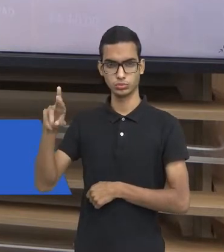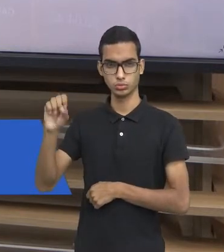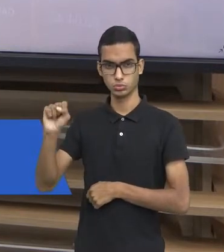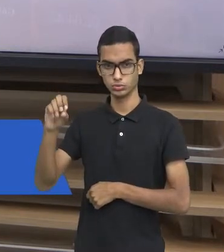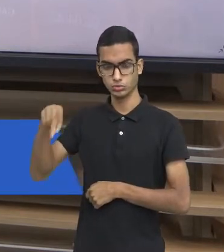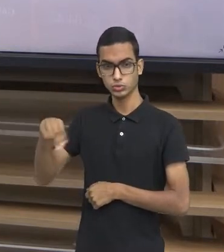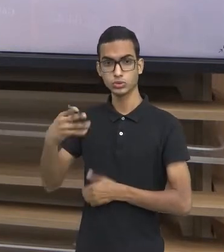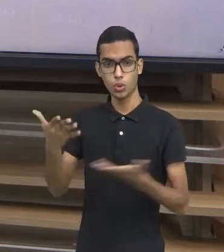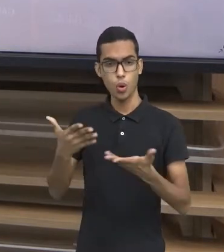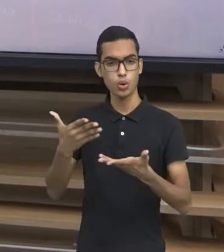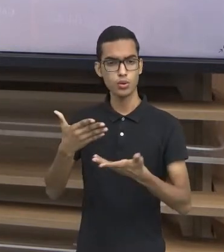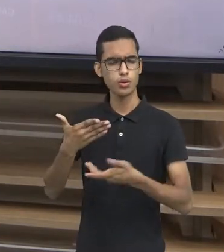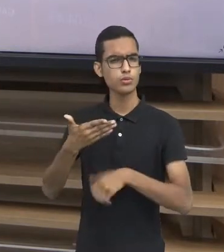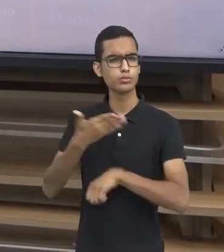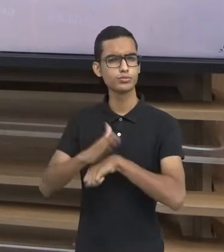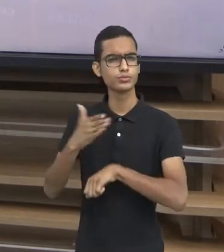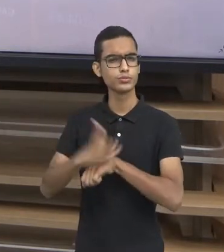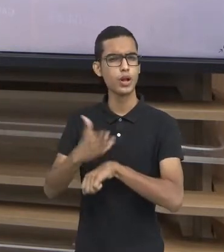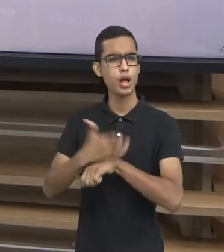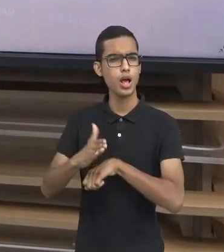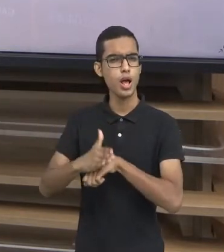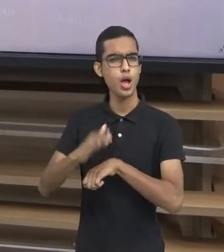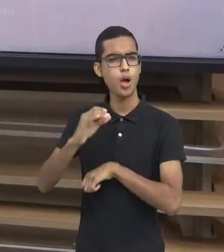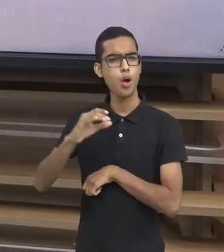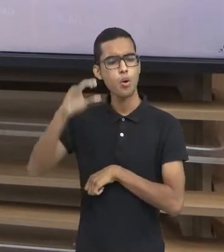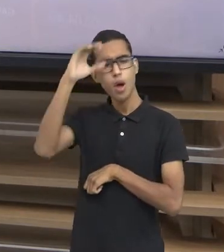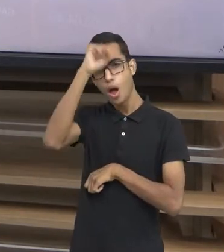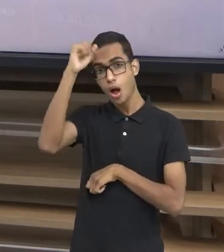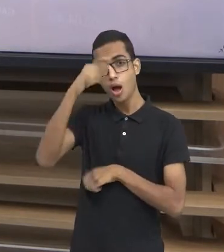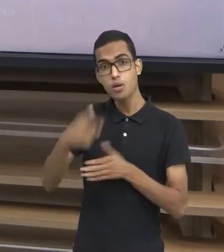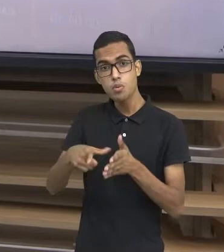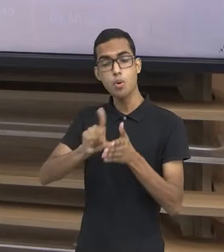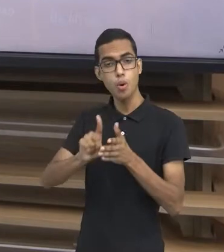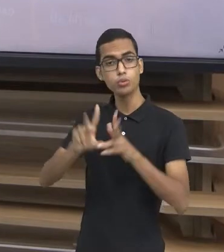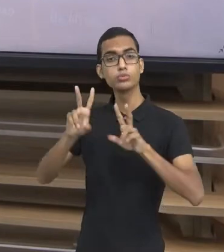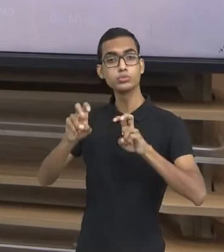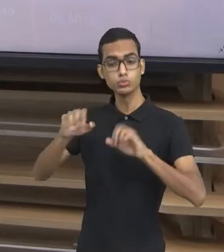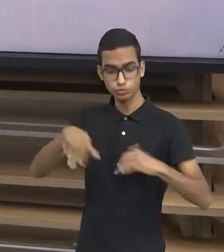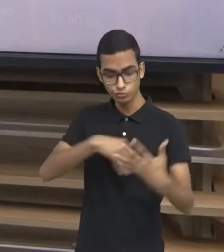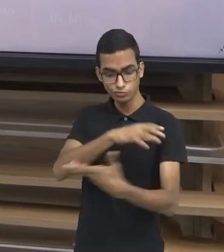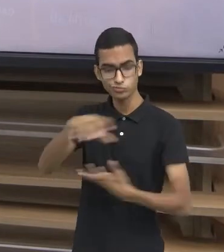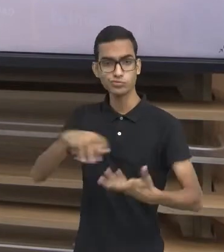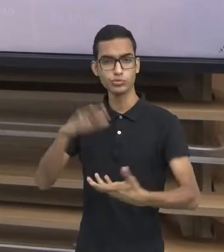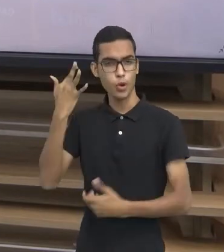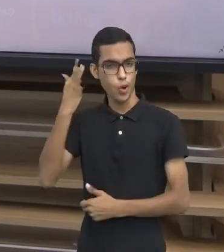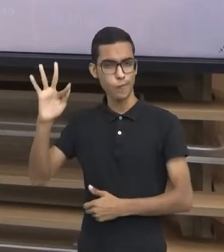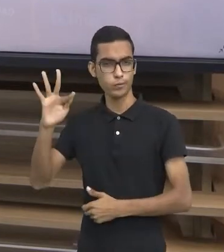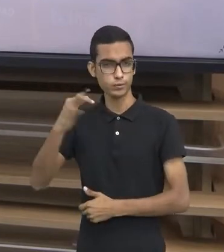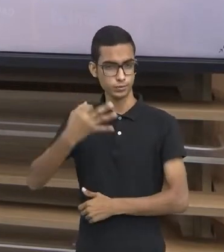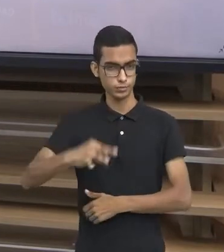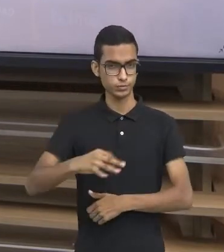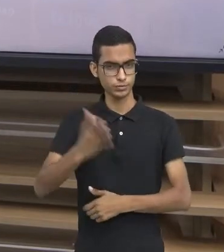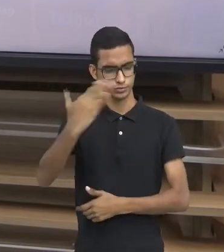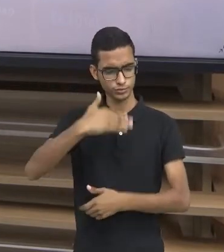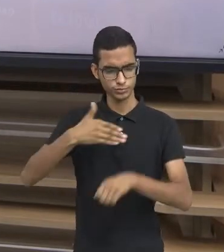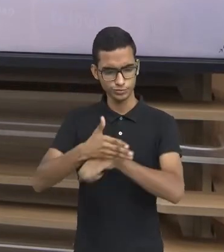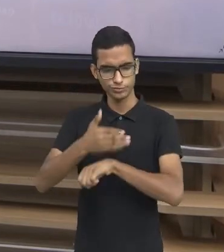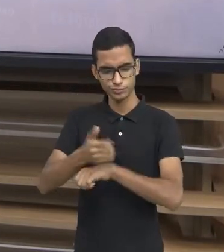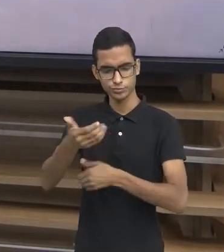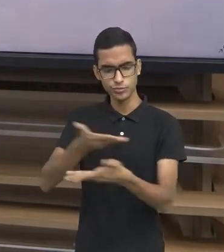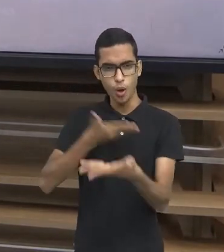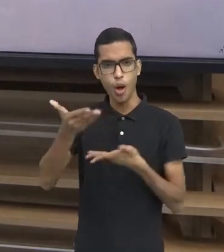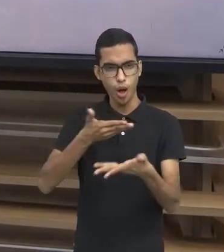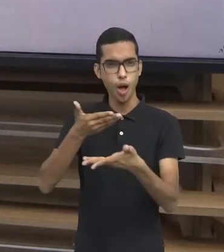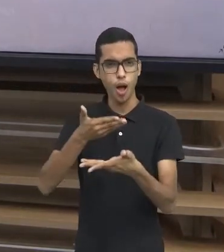exercitar um pouco o que nós discutimos ontem sobre a Revolução Francesa, certo? Então vamos participar, vamos